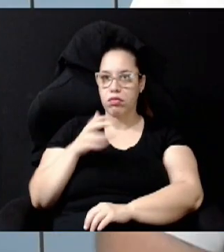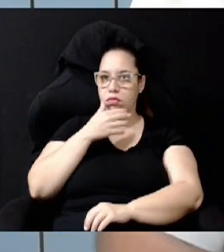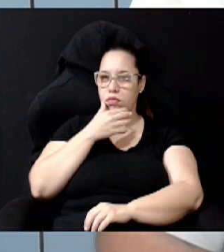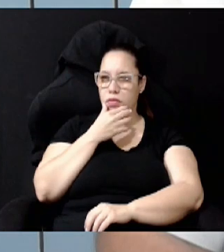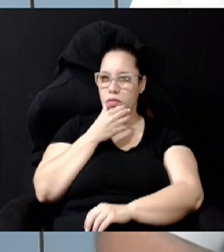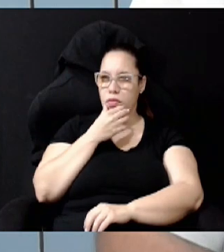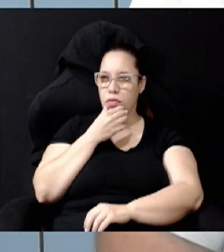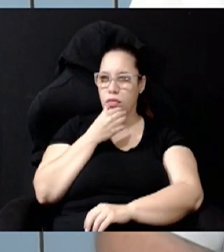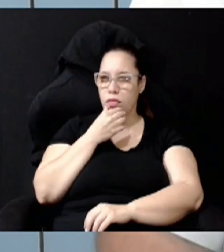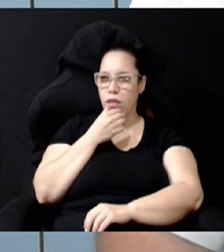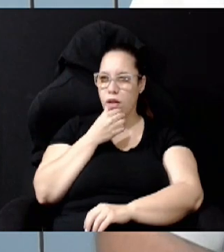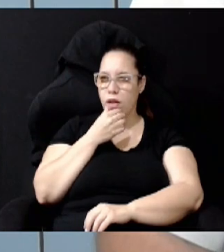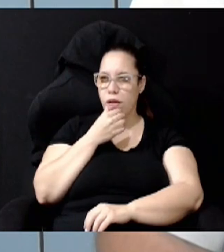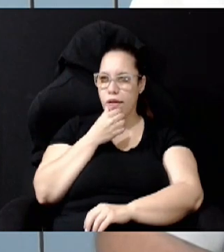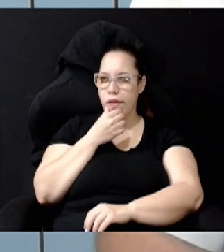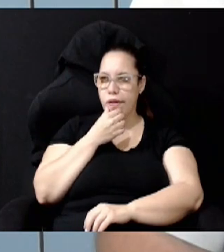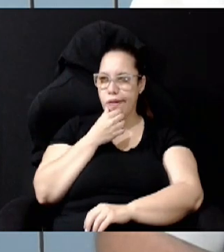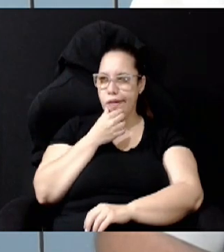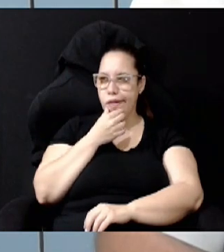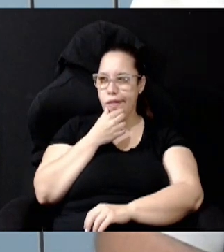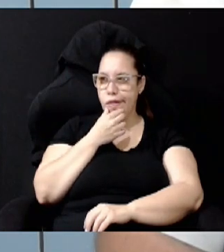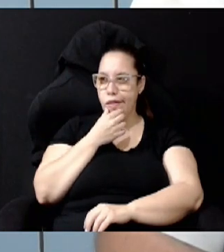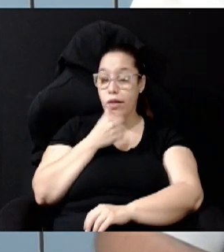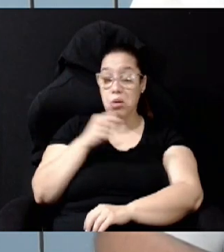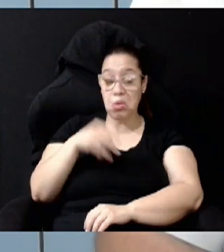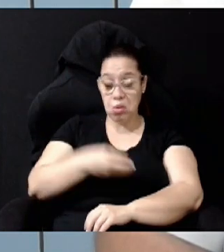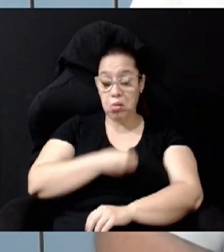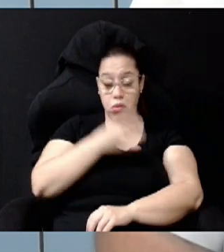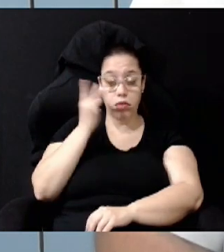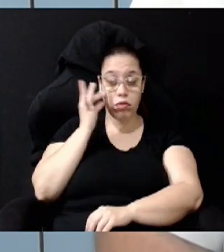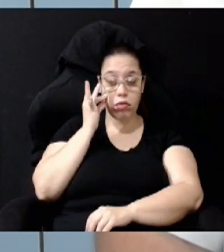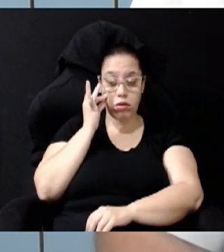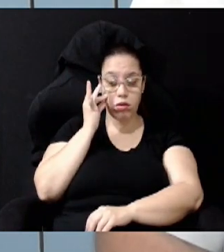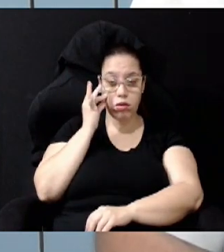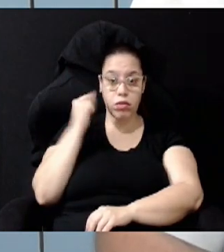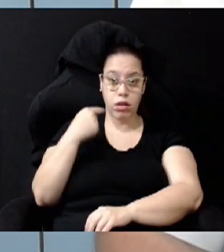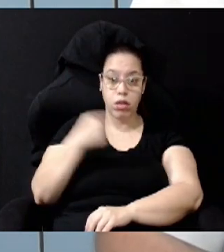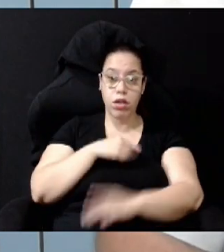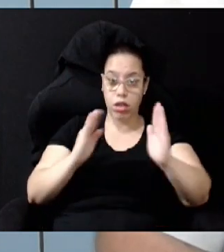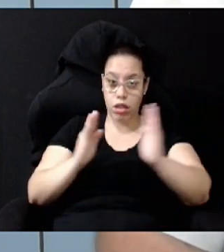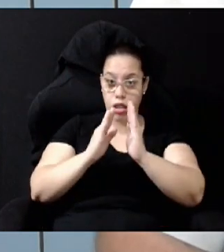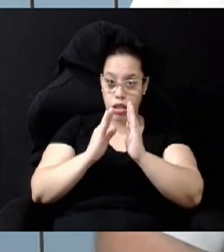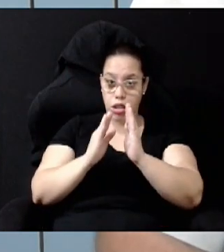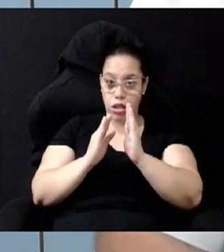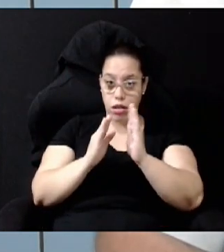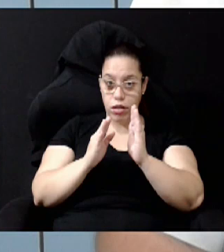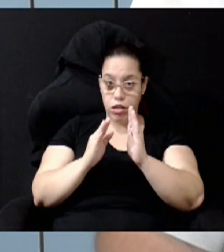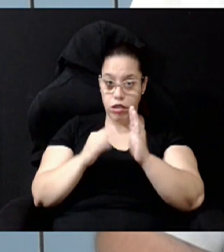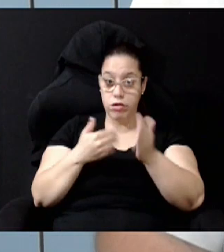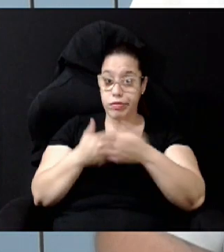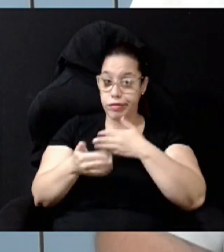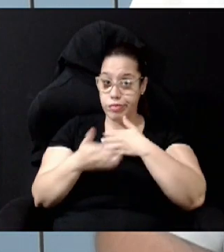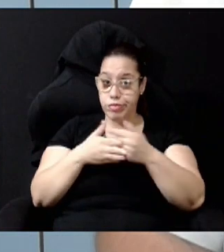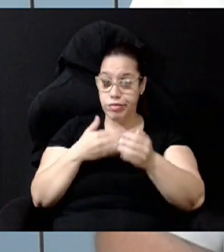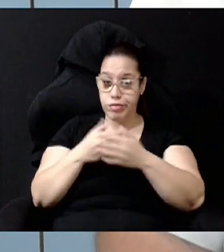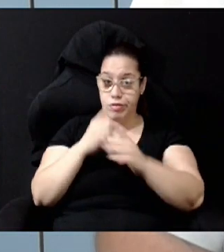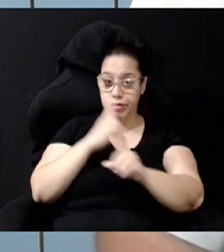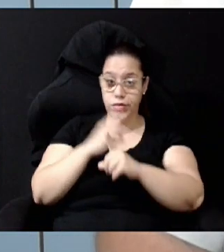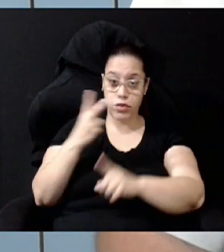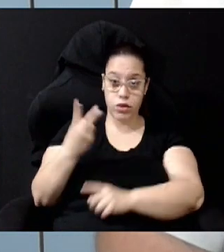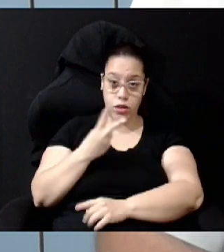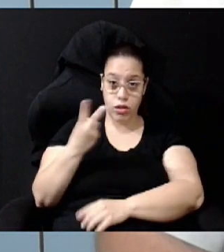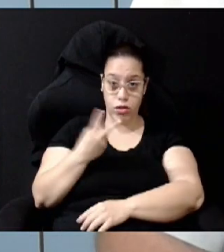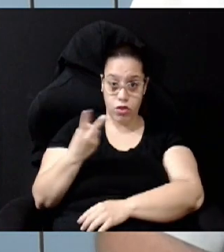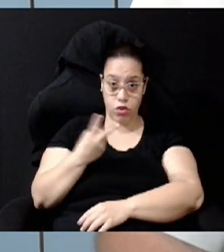está aqui presente nesse nosso encontro aqui. Não é à toa que há 2 vereadores de oposição ao